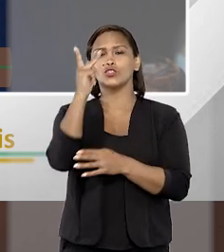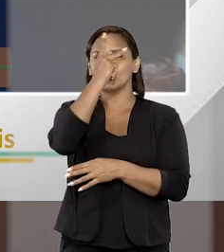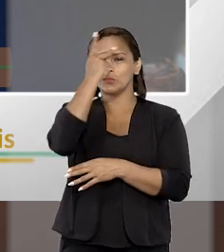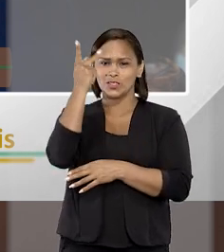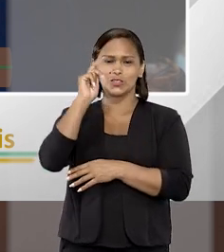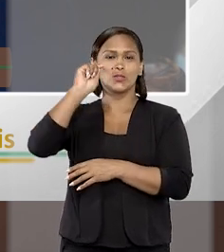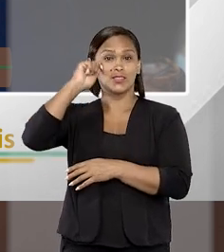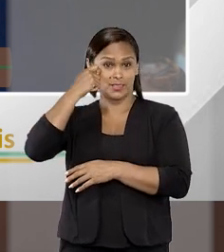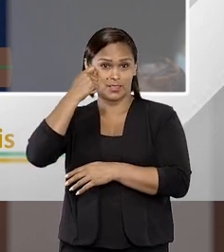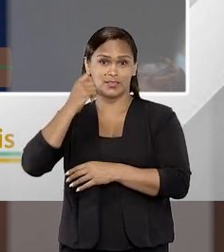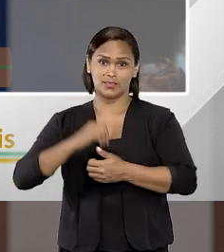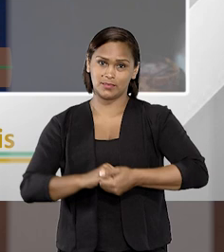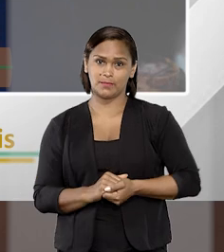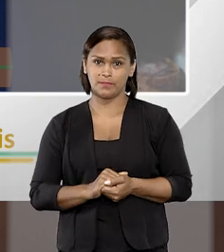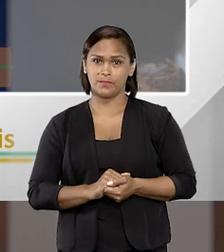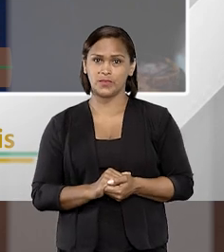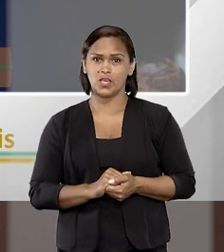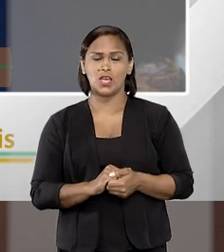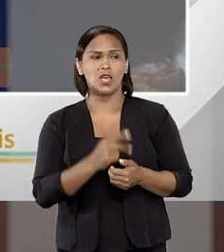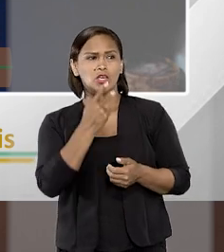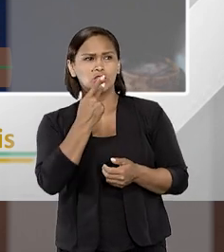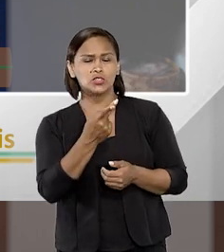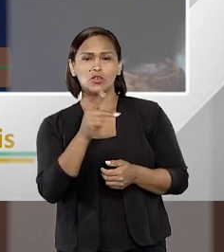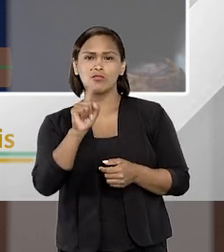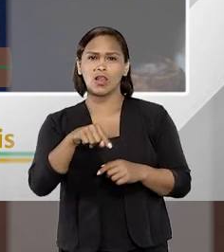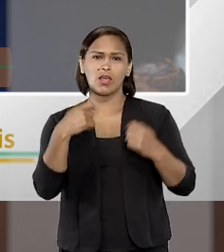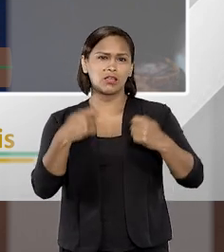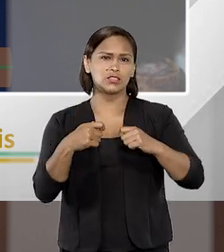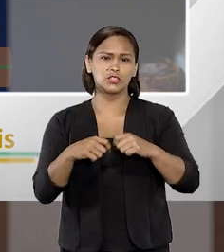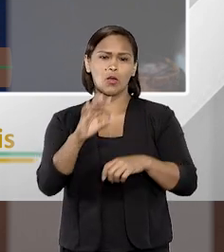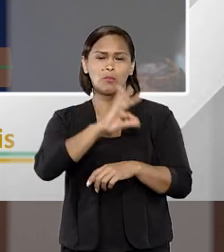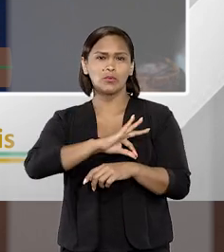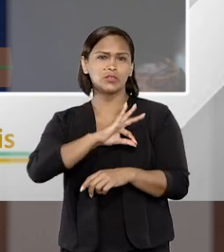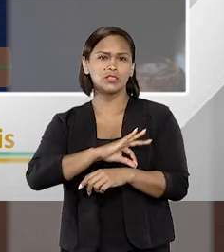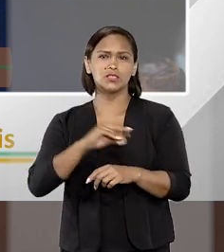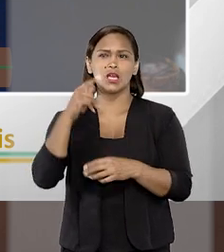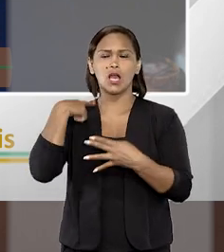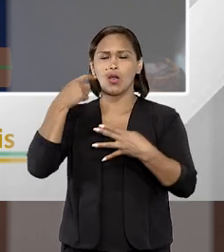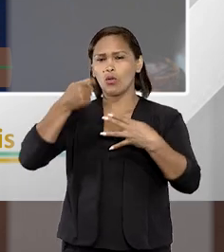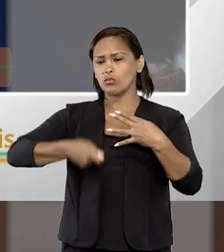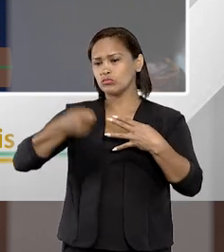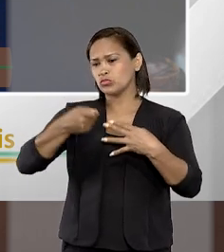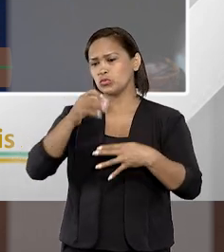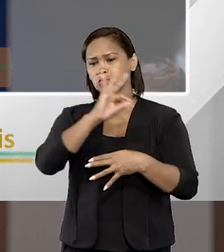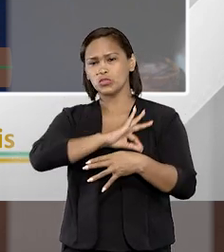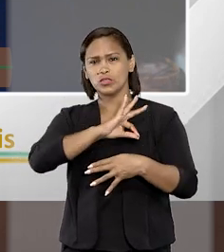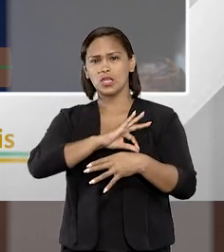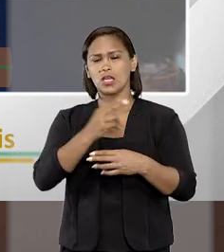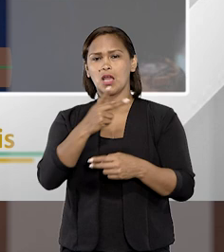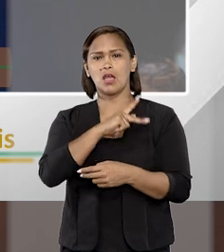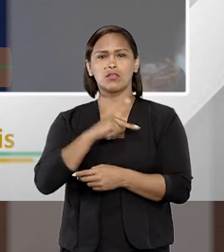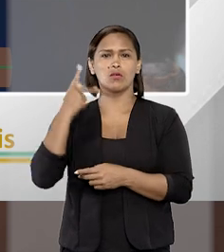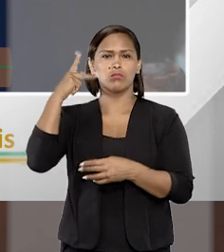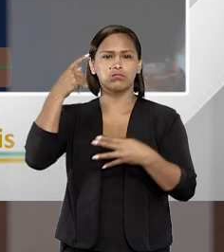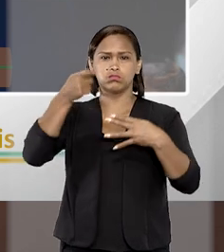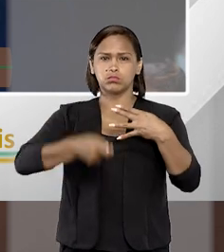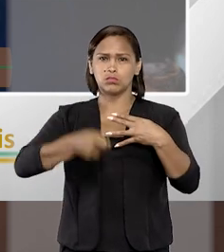pessoas negras estou dizendo que necessariamente o o juiz o